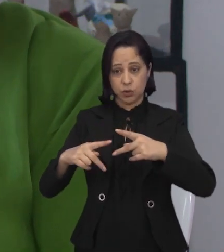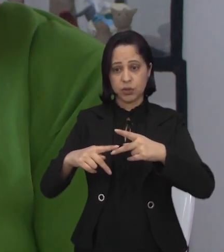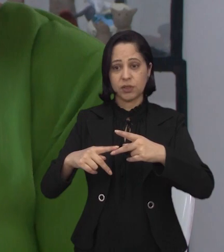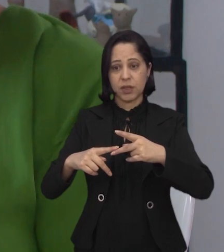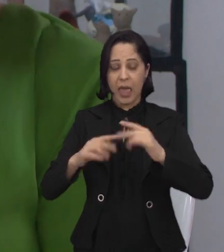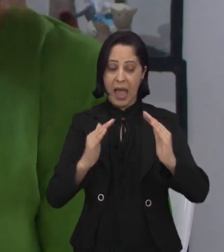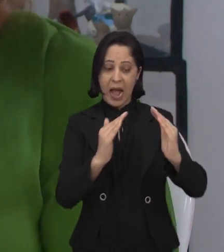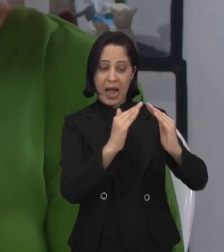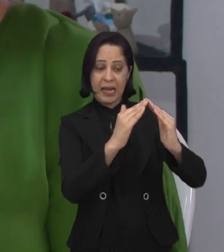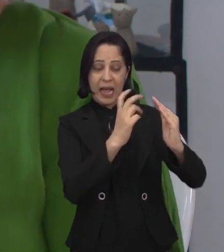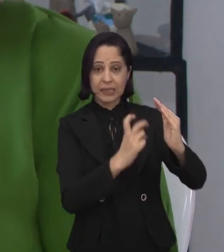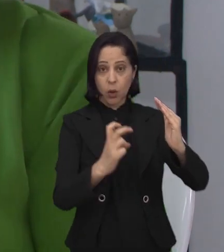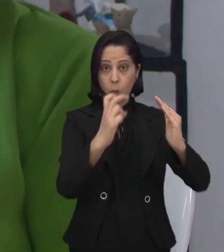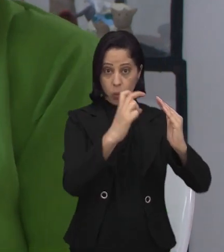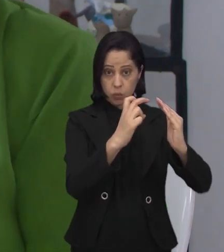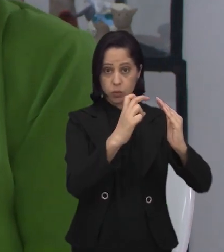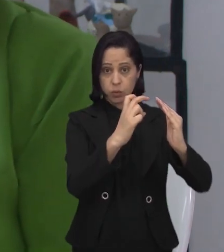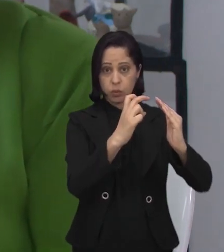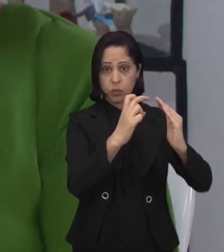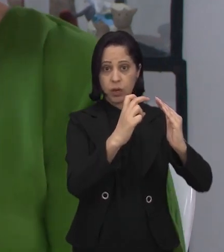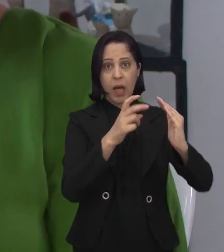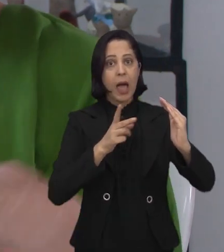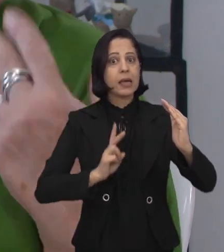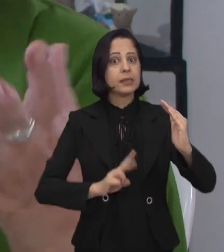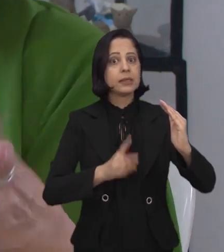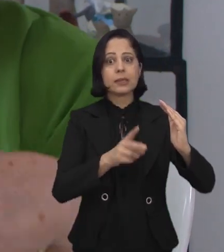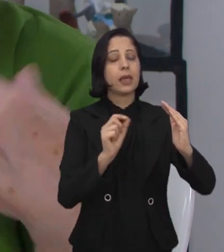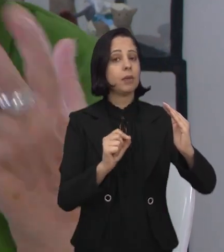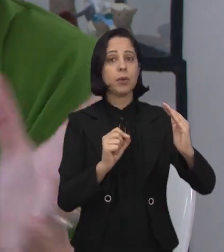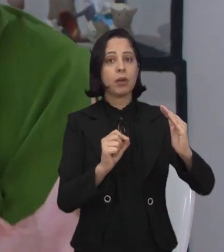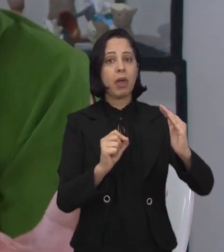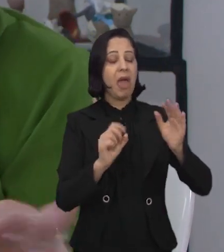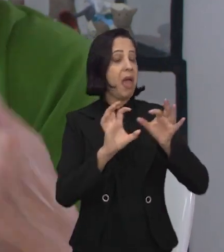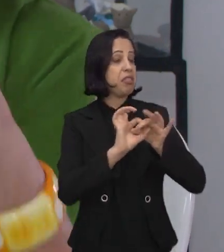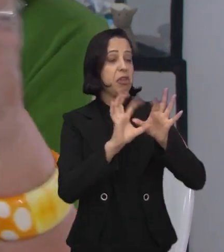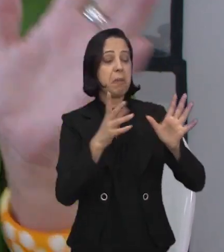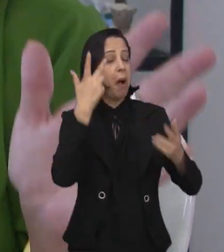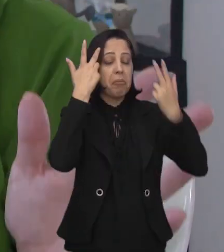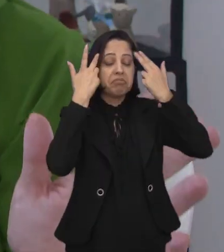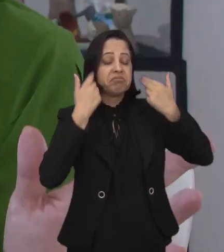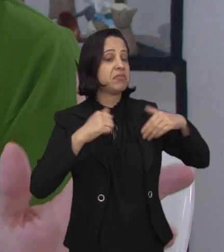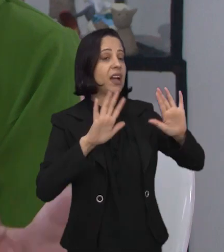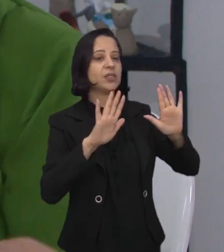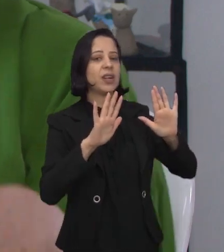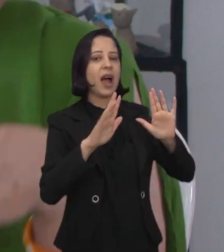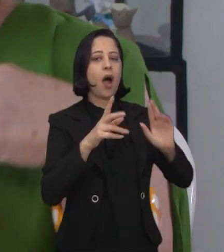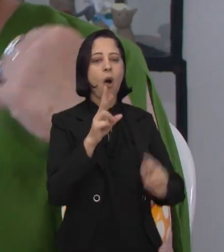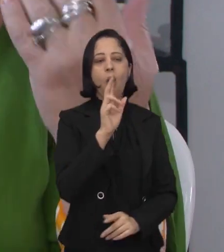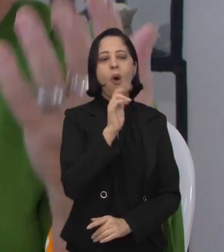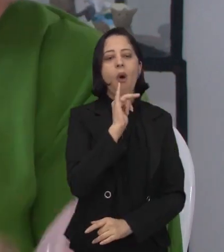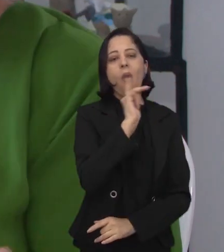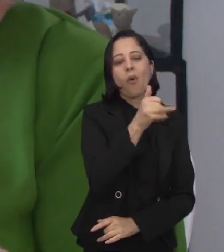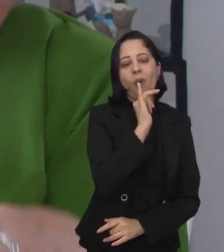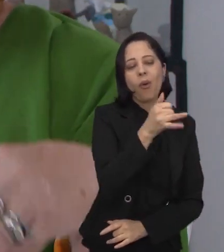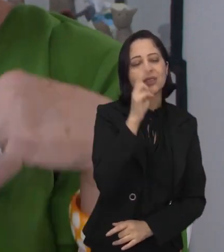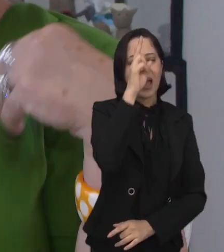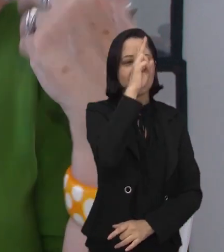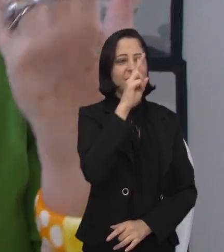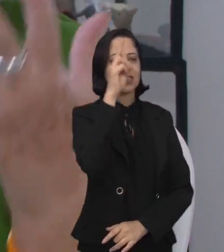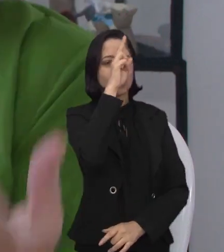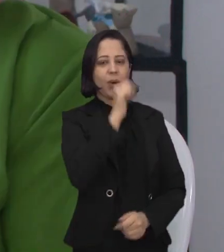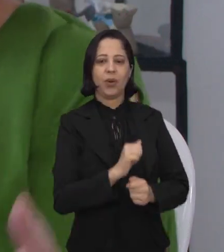de Cultura Lili Figureira, vai saber, vai falar sobre ela. Então, na verdade, quando a gente está falando disso, ela não morreu, ela continua